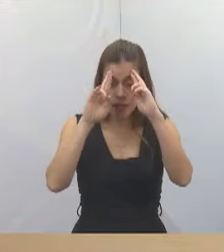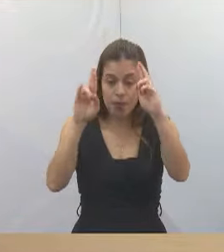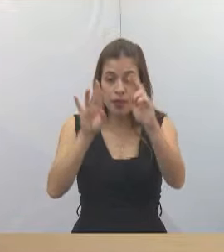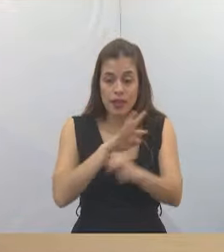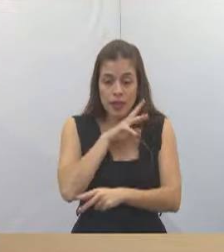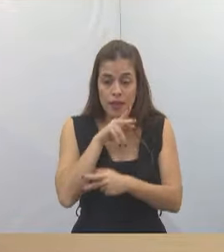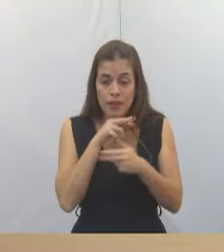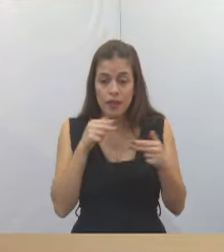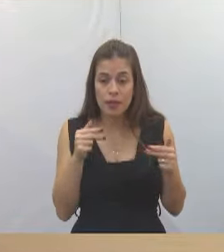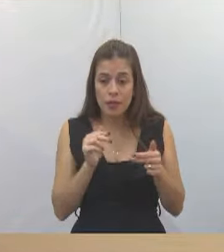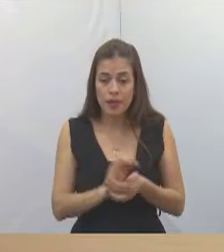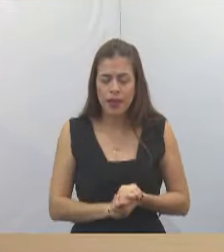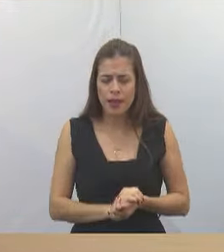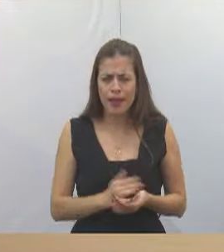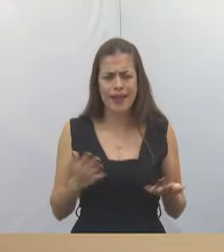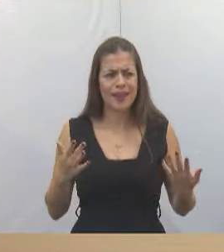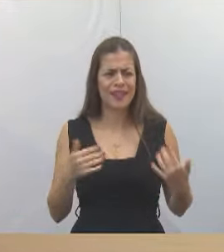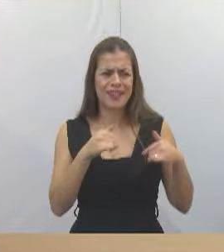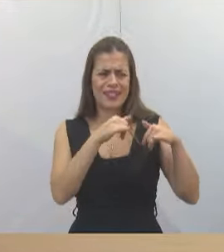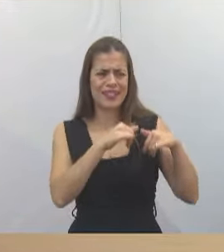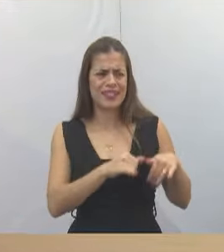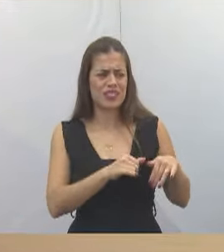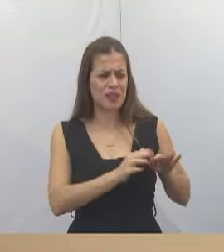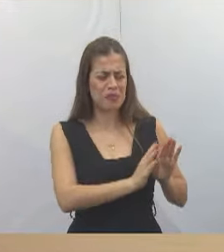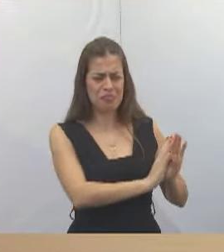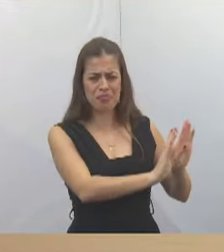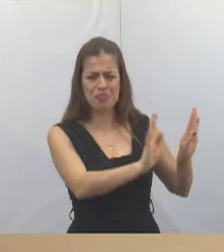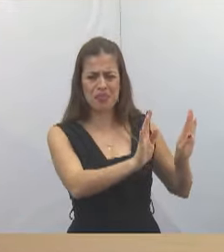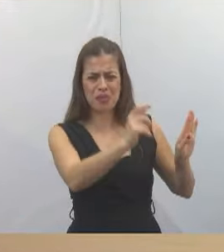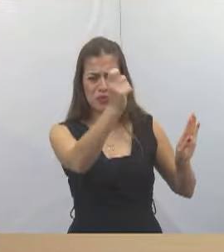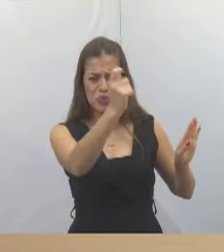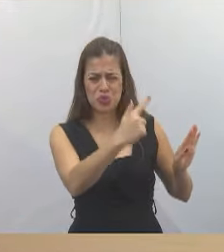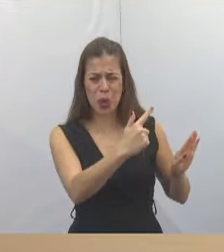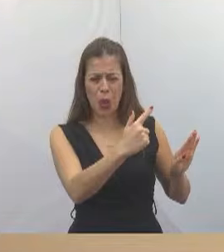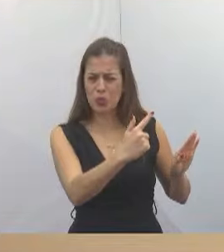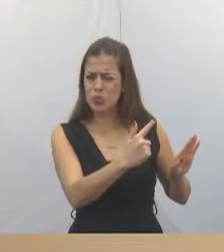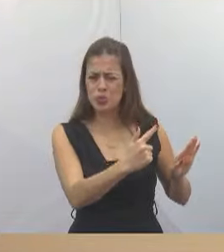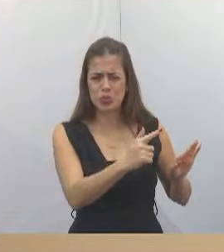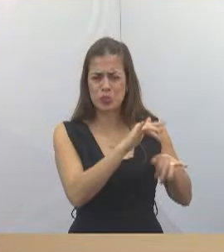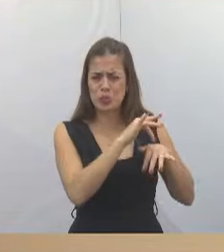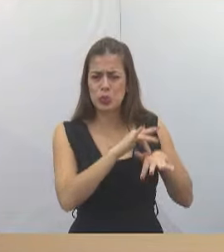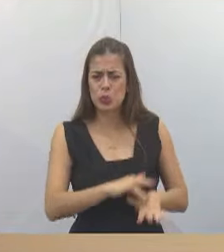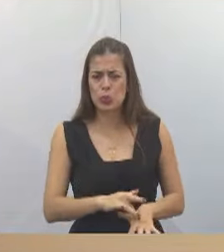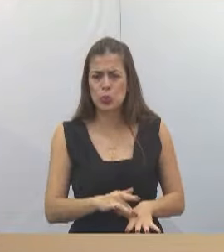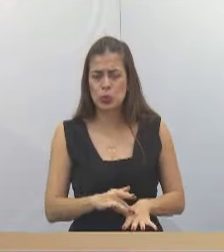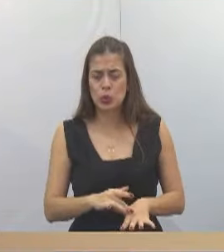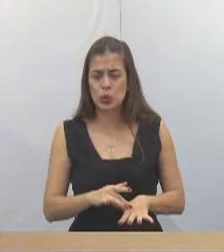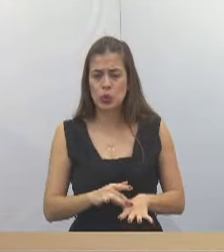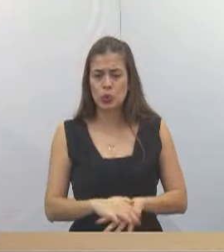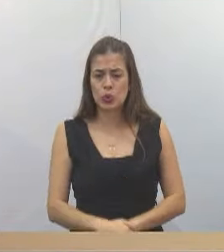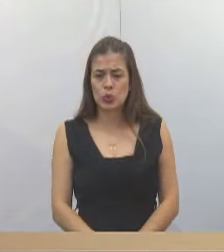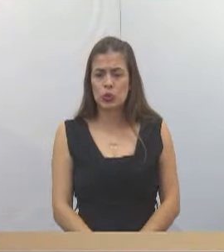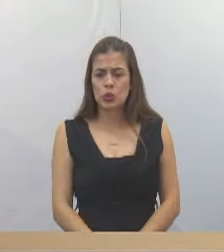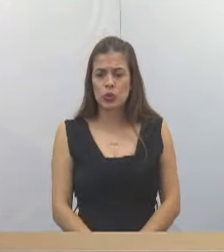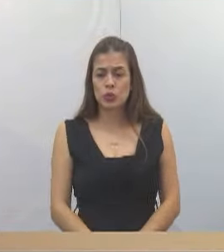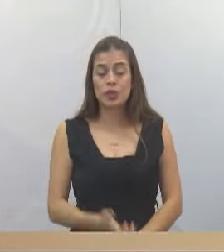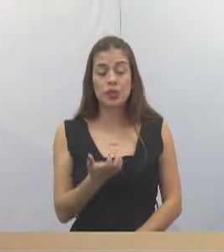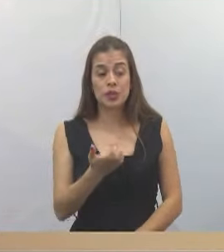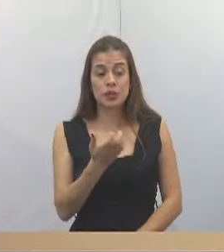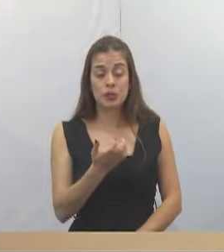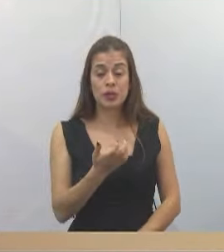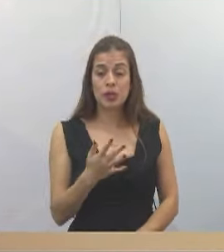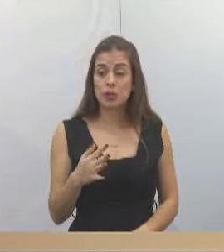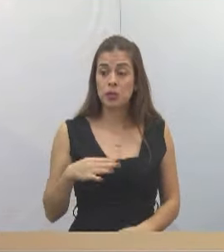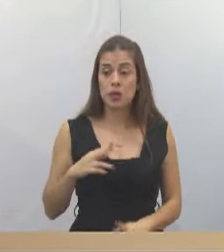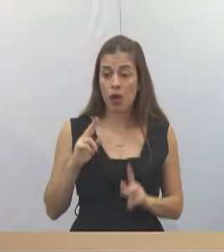animais. Agora, deixar animal na sacada, fritando, isso é um absurdo, gente. Isso é um absurdo. Eu quero que fique um